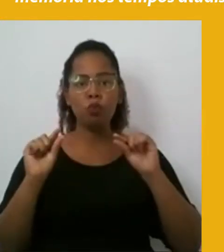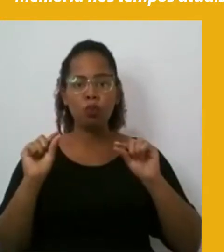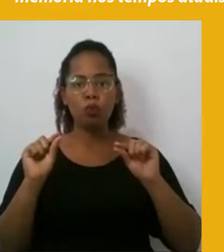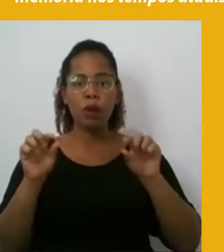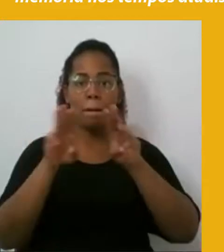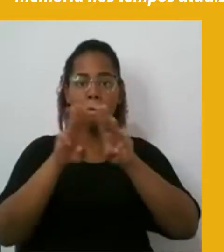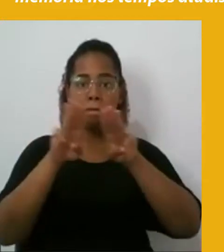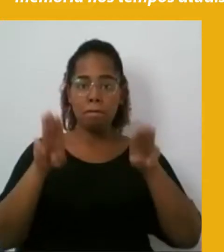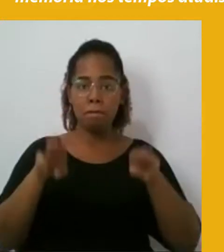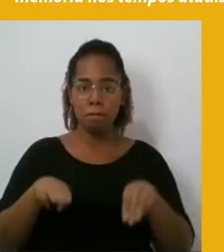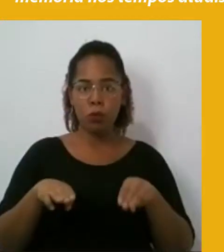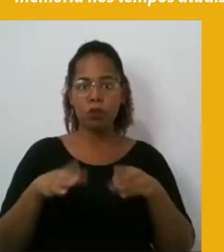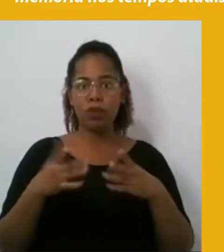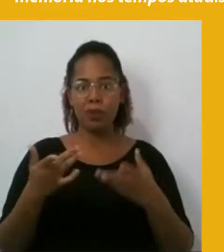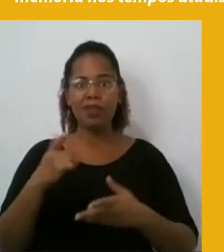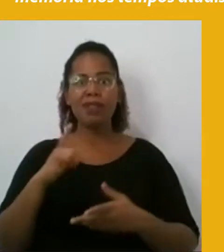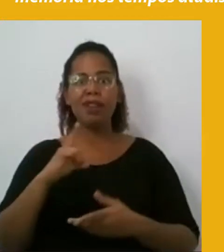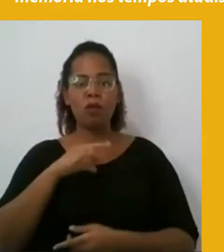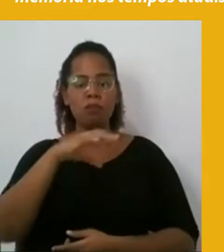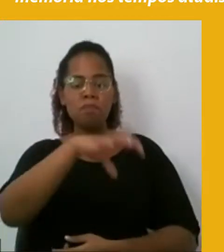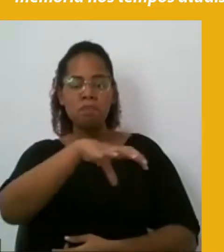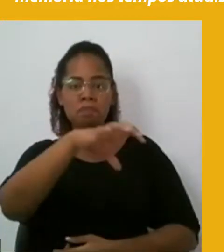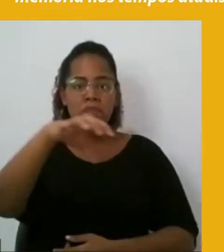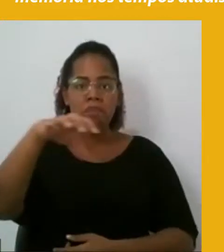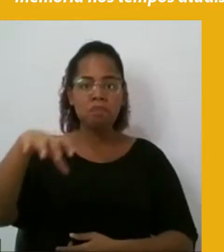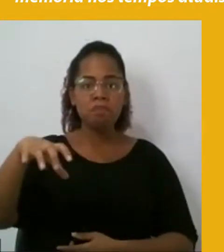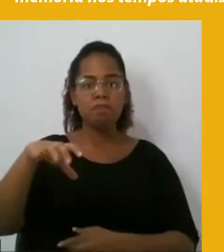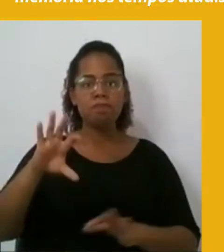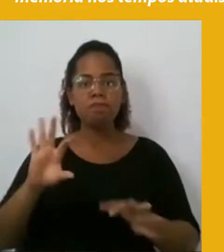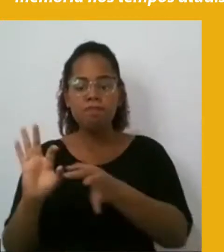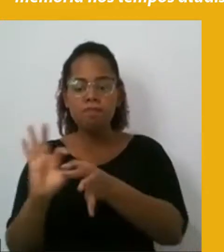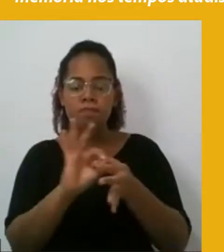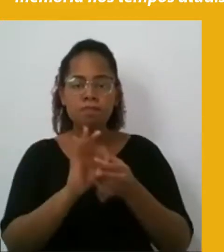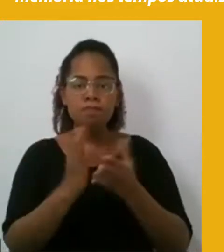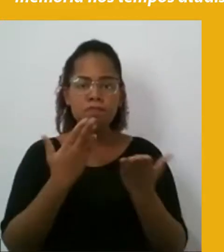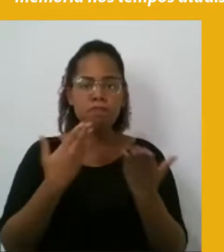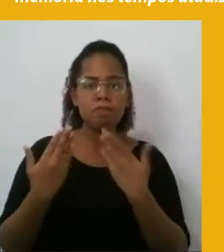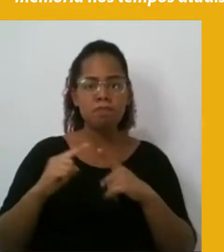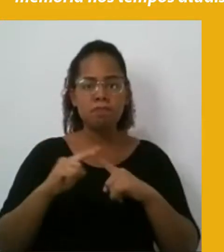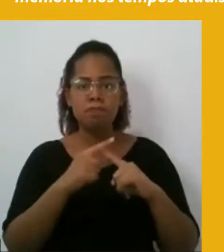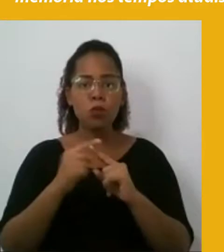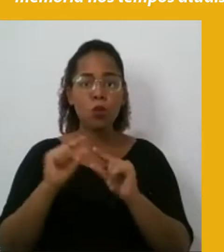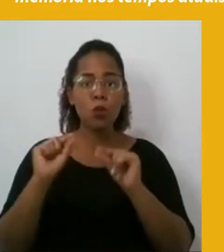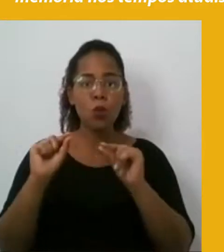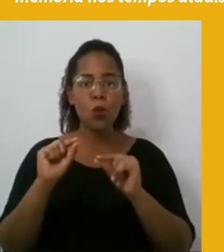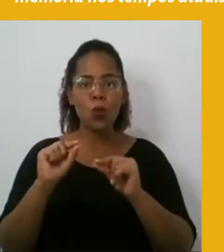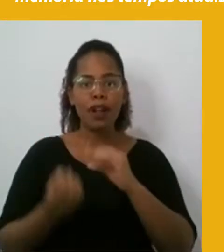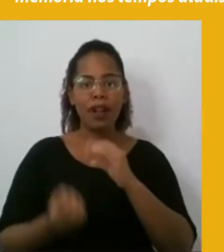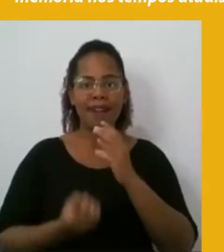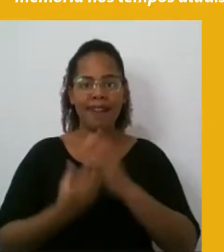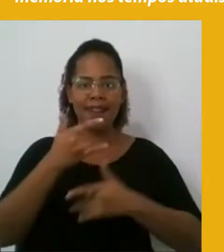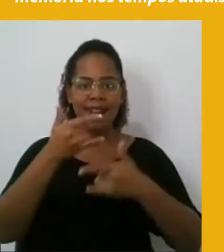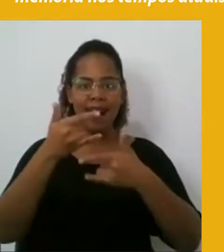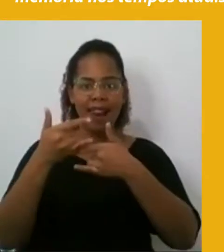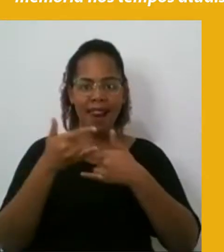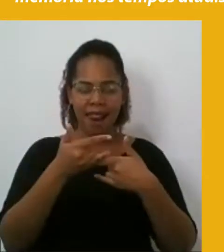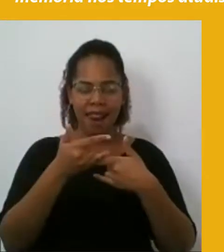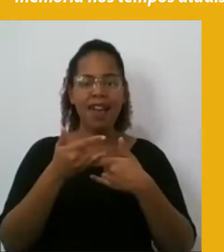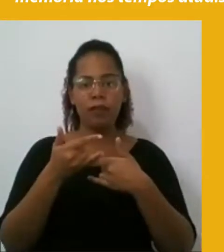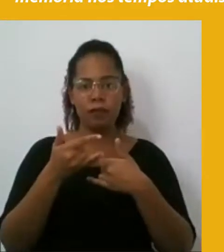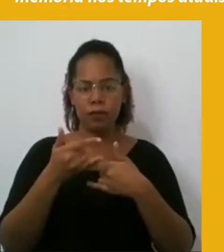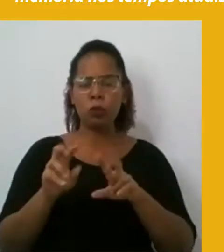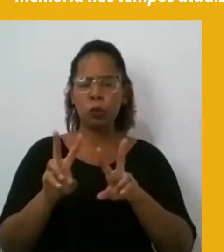para trazer a vocês o webinário Espaços Culturais. O futuro de um passado